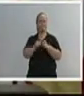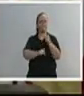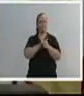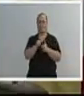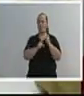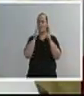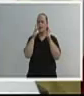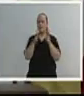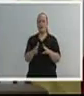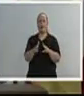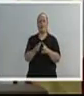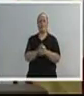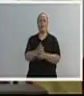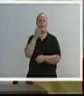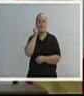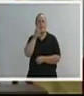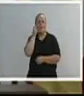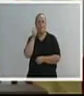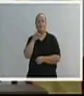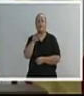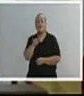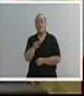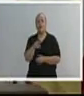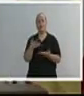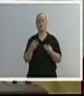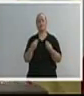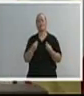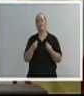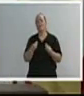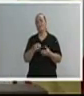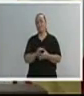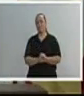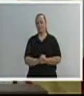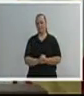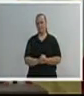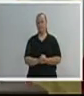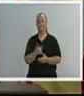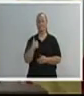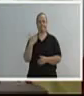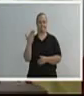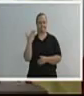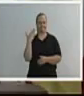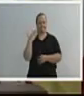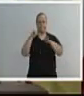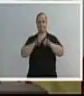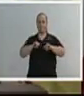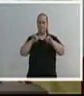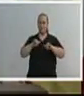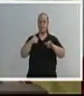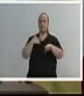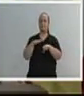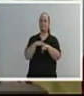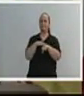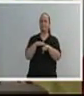mesmo faturamento, entrega o documento lá, recebe o documento novo. Até porque na campanha eu estive falando com o prefeito Napoleão Bernardes para nós fazermos